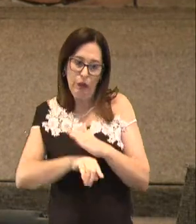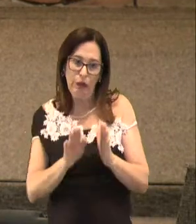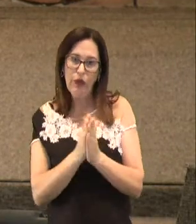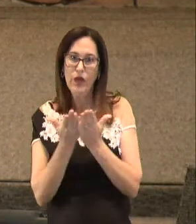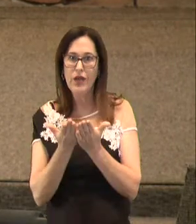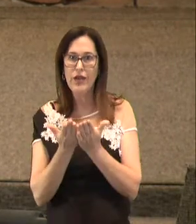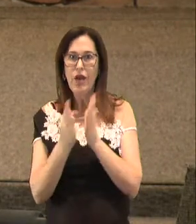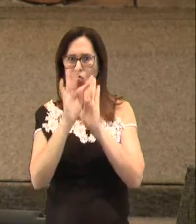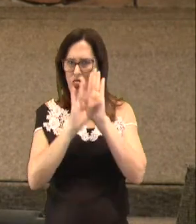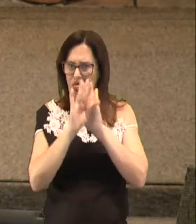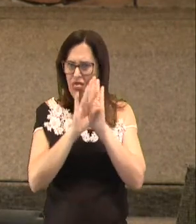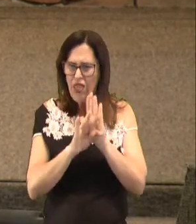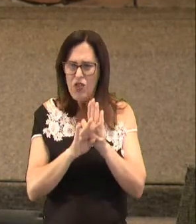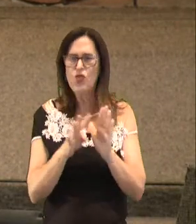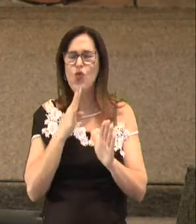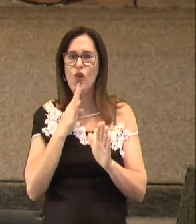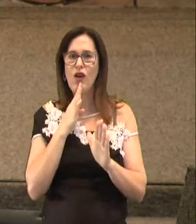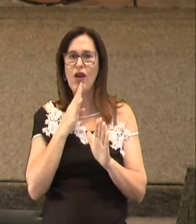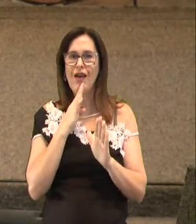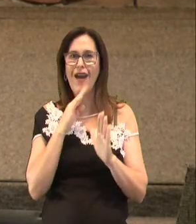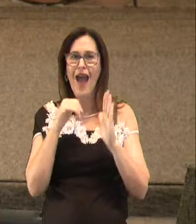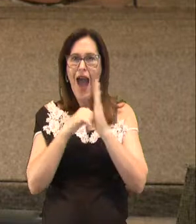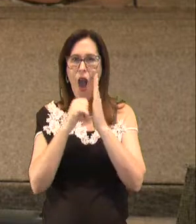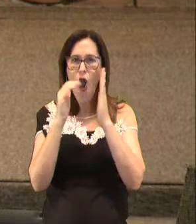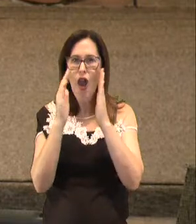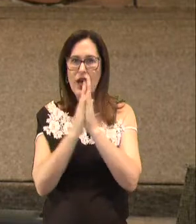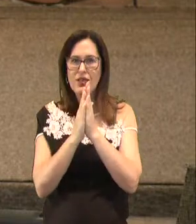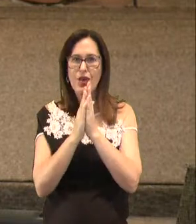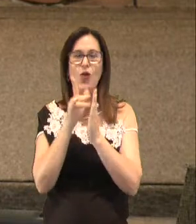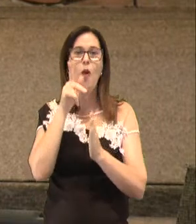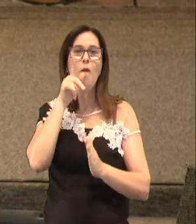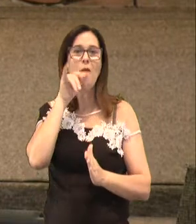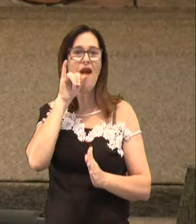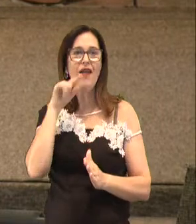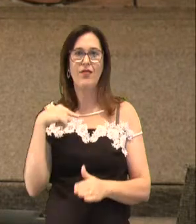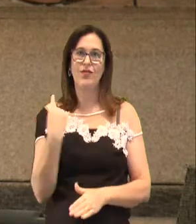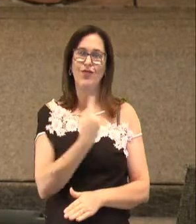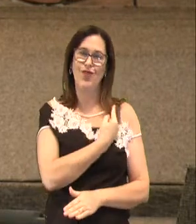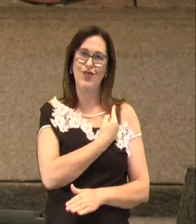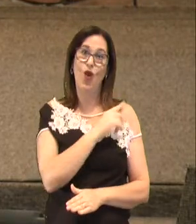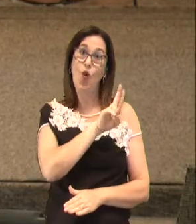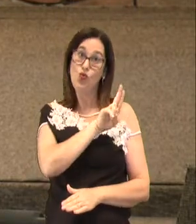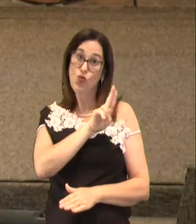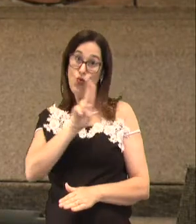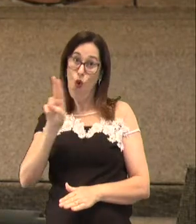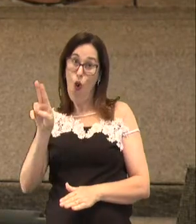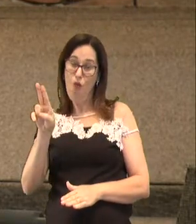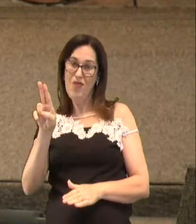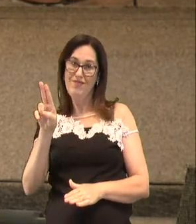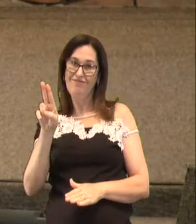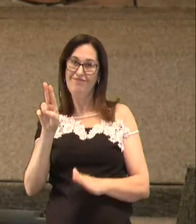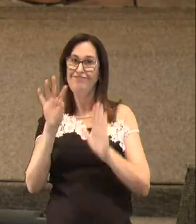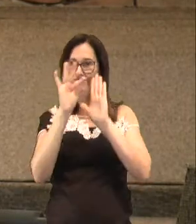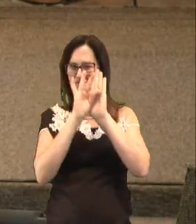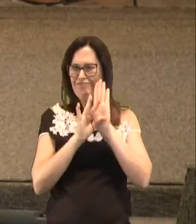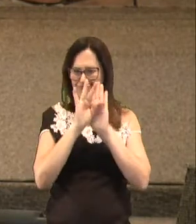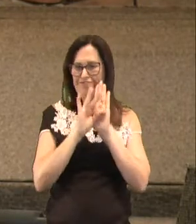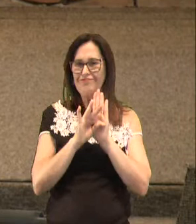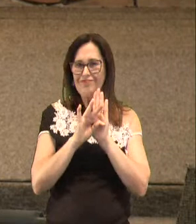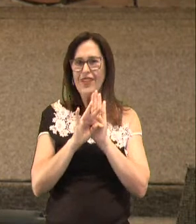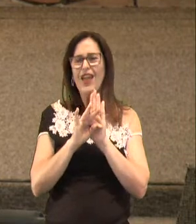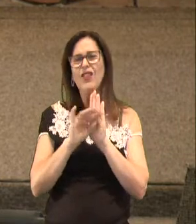trecho bastante conhecido como a oração do Pai Nosso. Foi esse o nome que recebeu esse trecho, é assim que